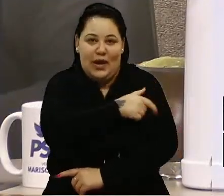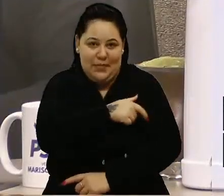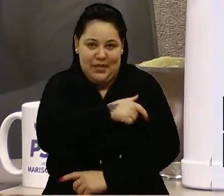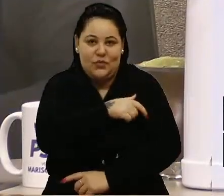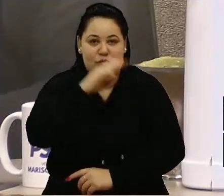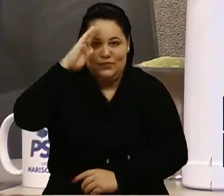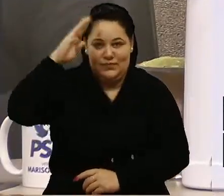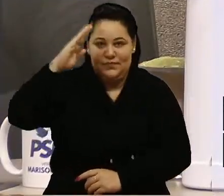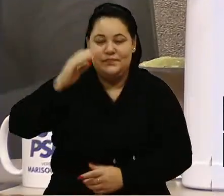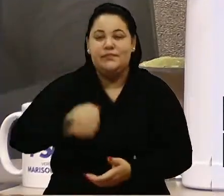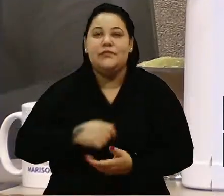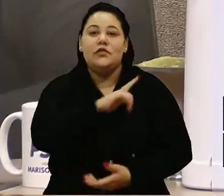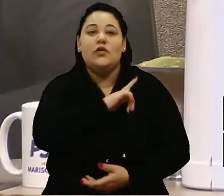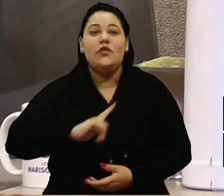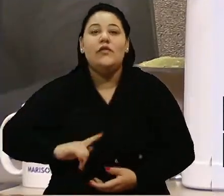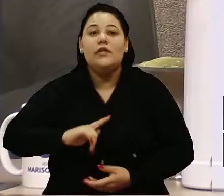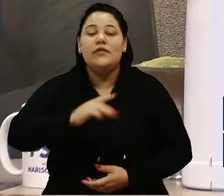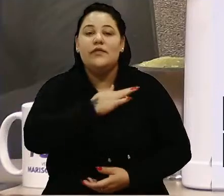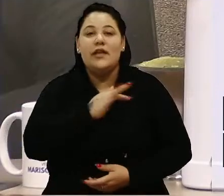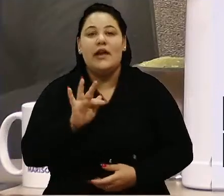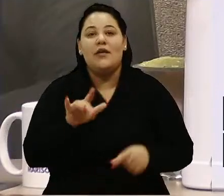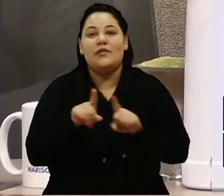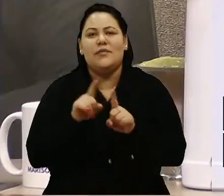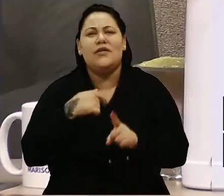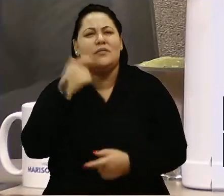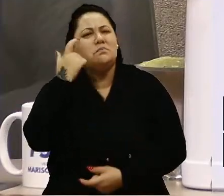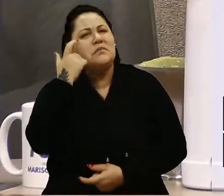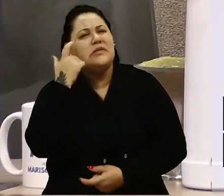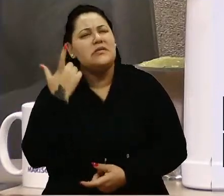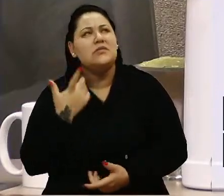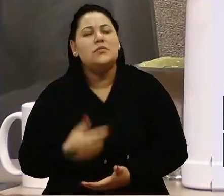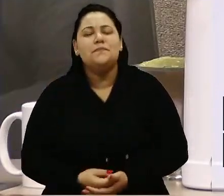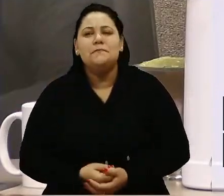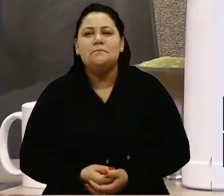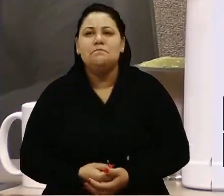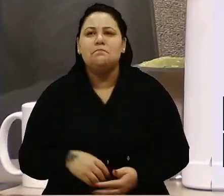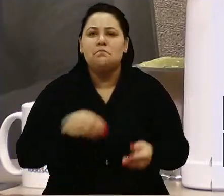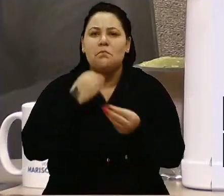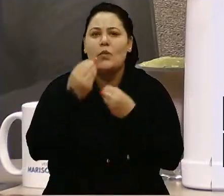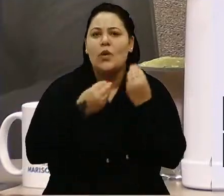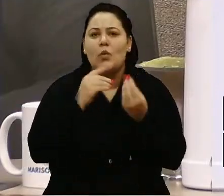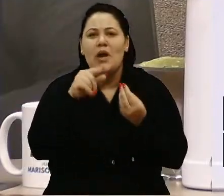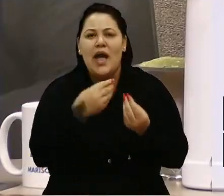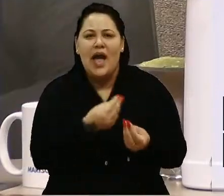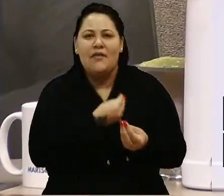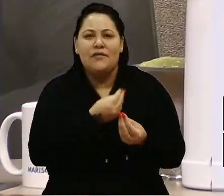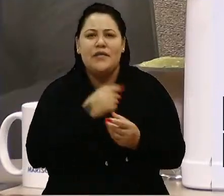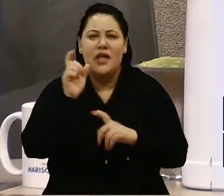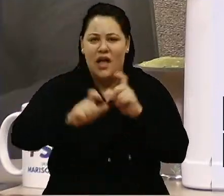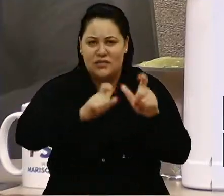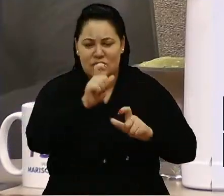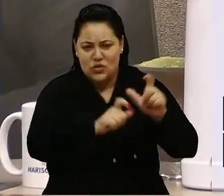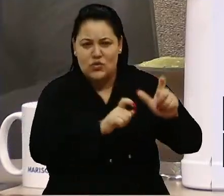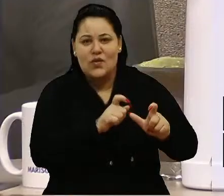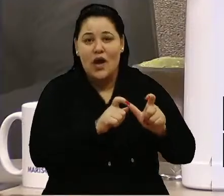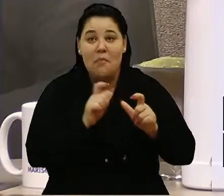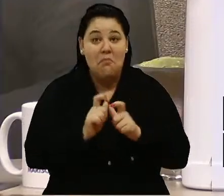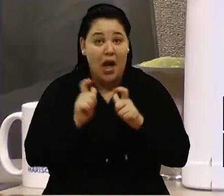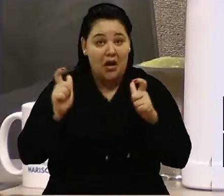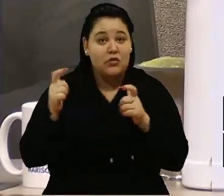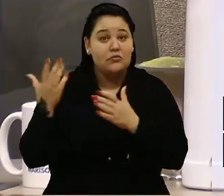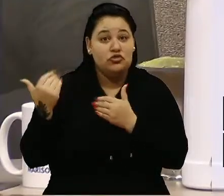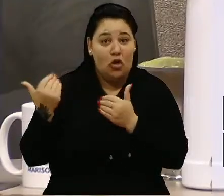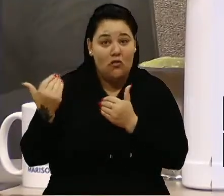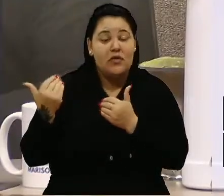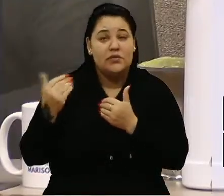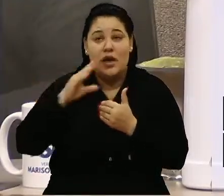nível federal. E eu fiquei pensando, vereador, né, como que é a vida desse pessoal, e a grande maioria jovens, né? Eu vejo aqui